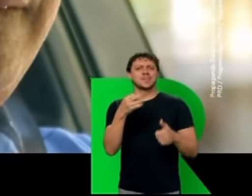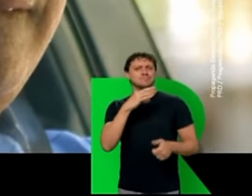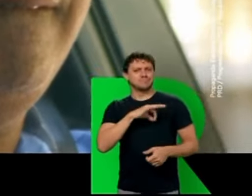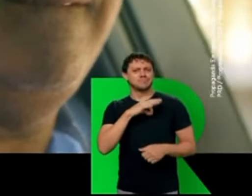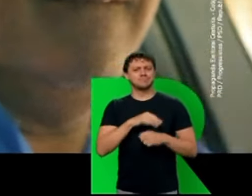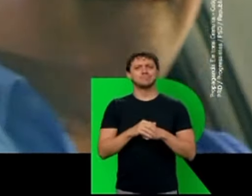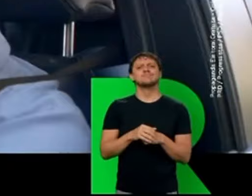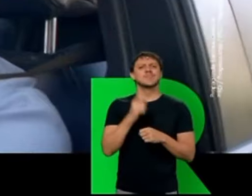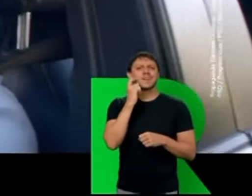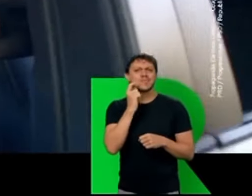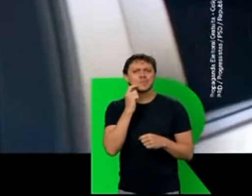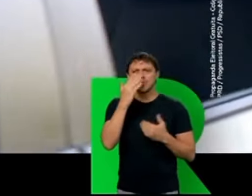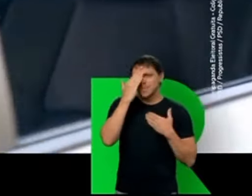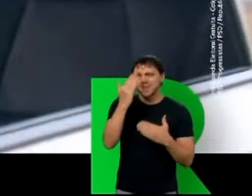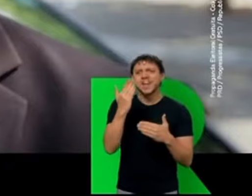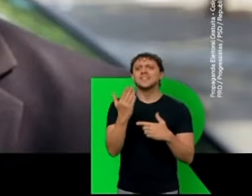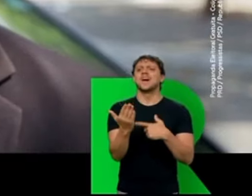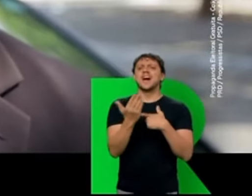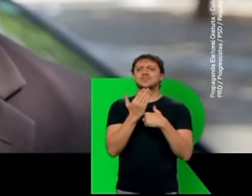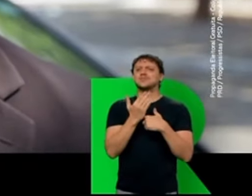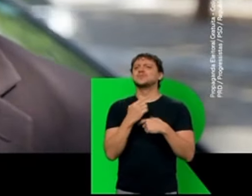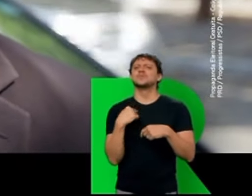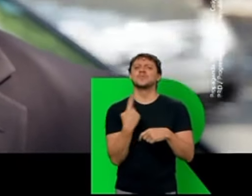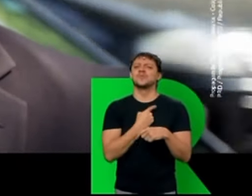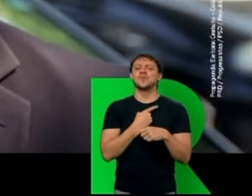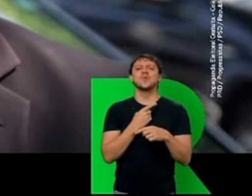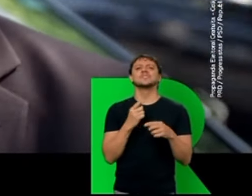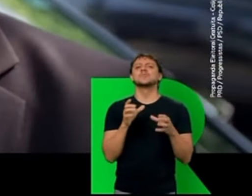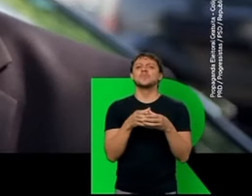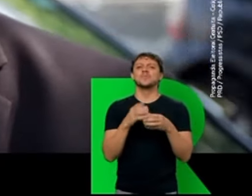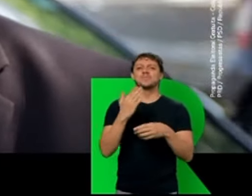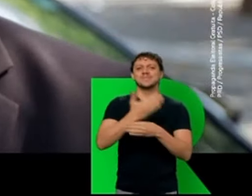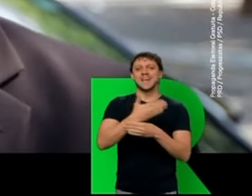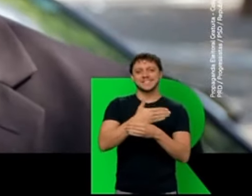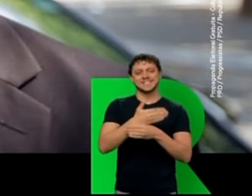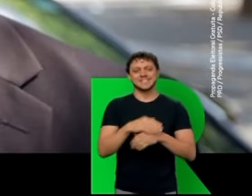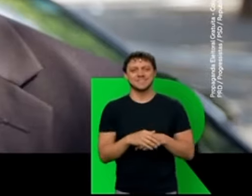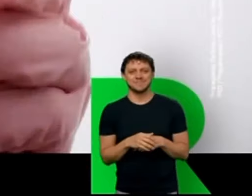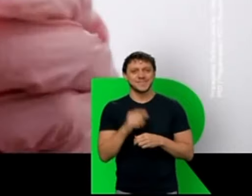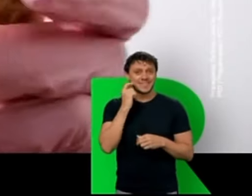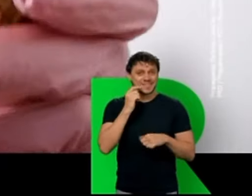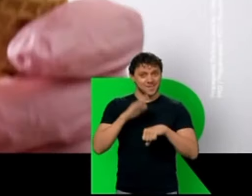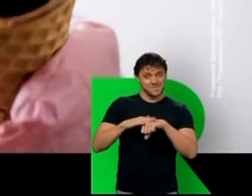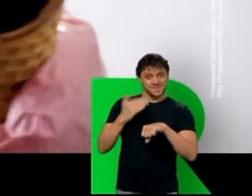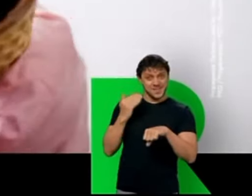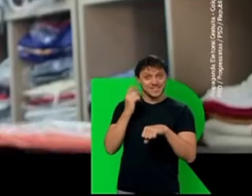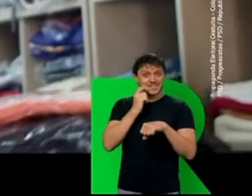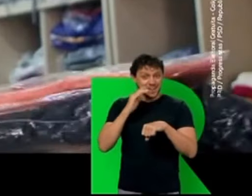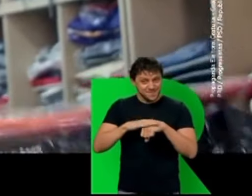e melhorando a receita cada vez mais. Ricardo Nunes, muito obrigado por tudo que tem feito pelo taxista.